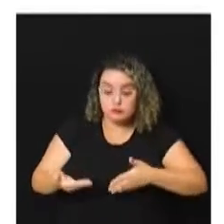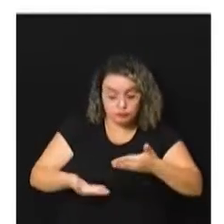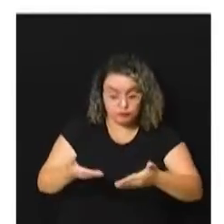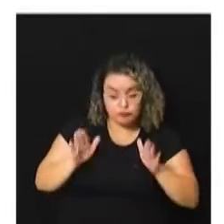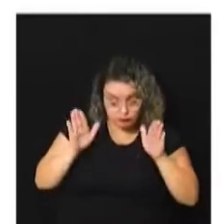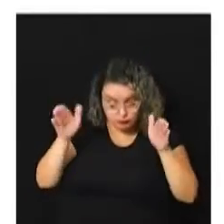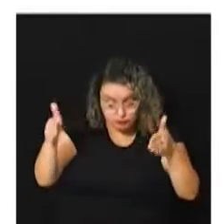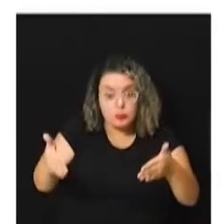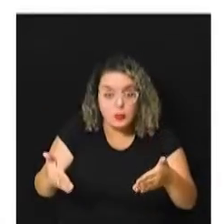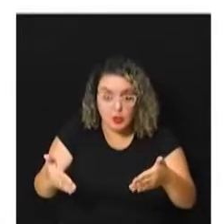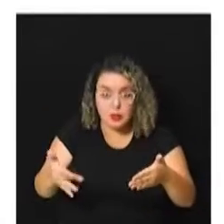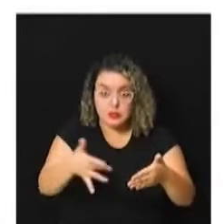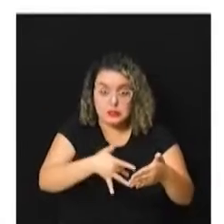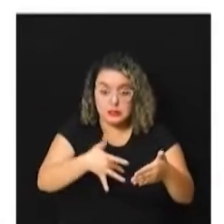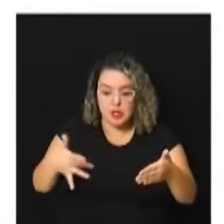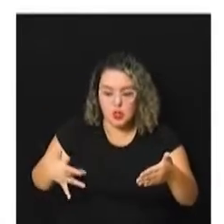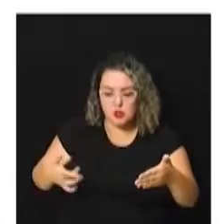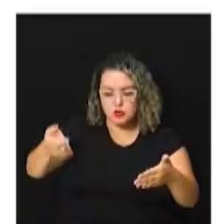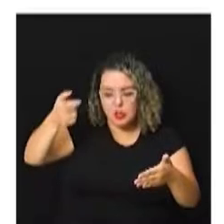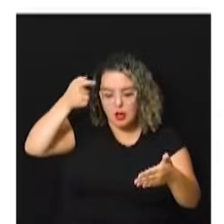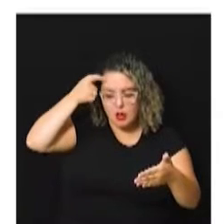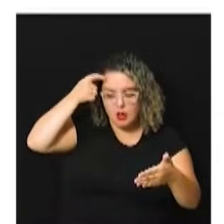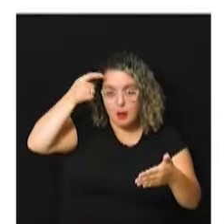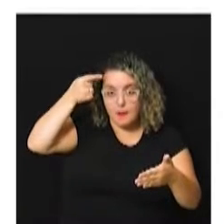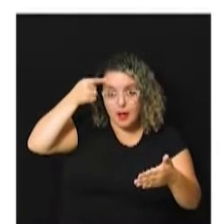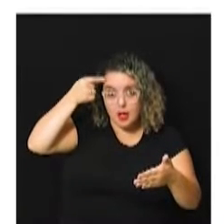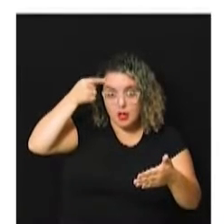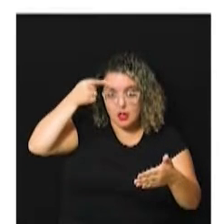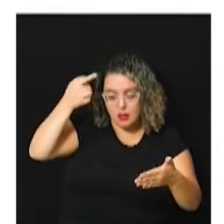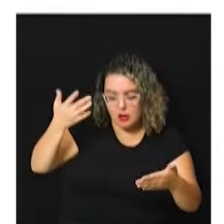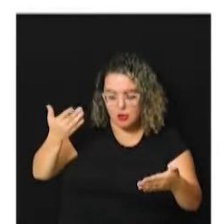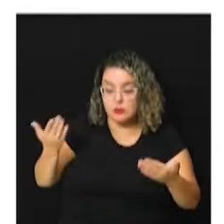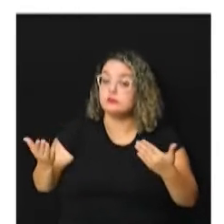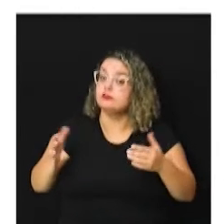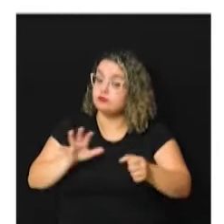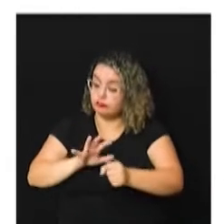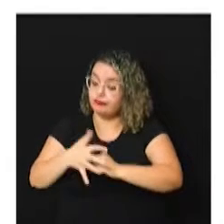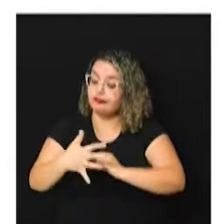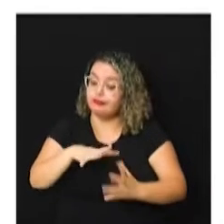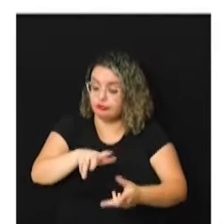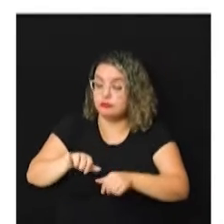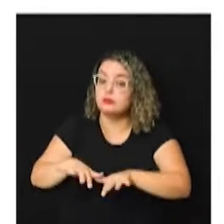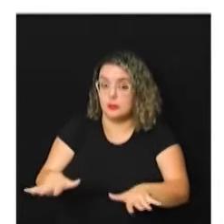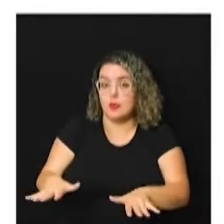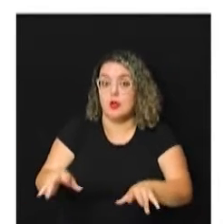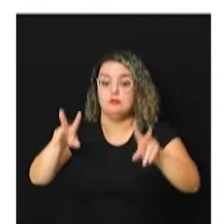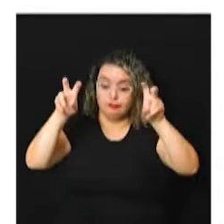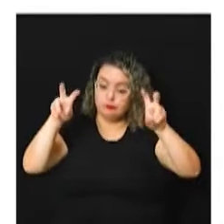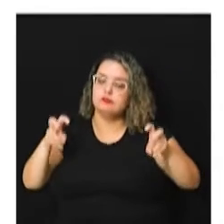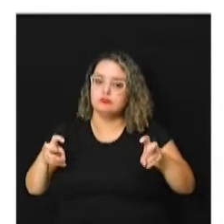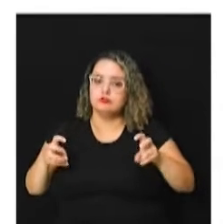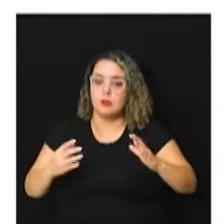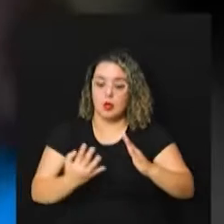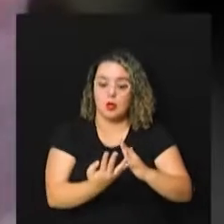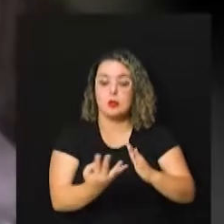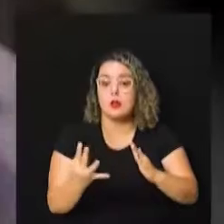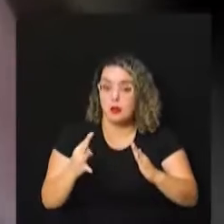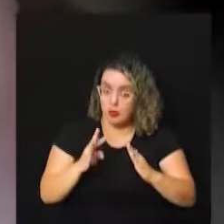em parceria com várias instituições que visa o bem-estar psicológico de crianças e